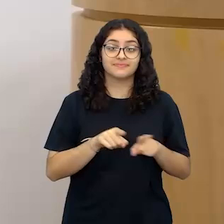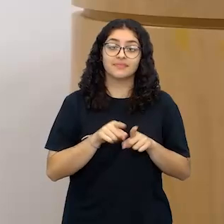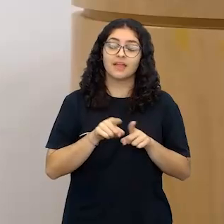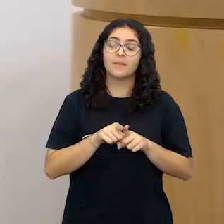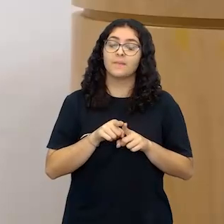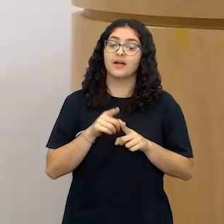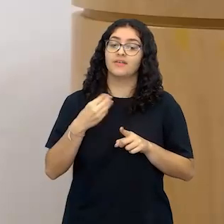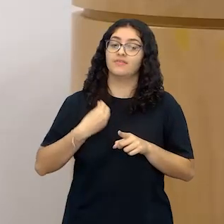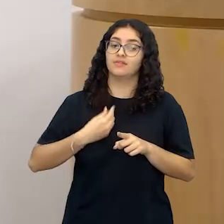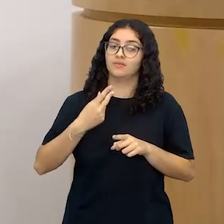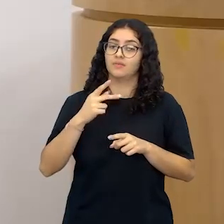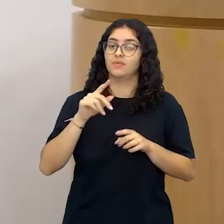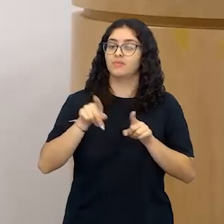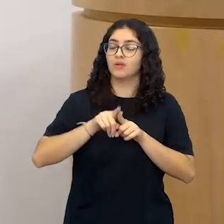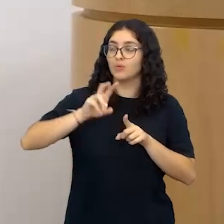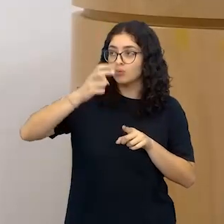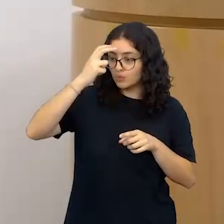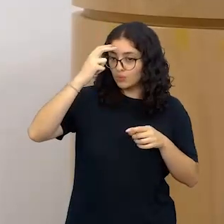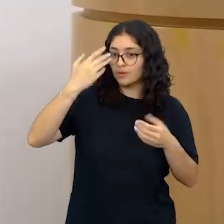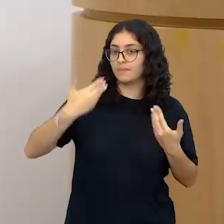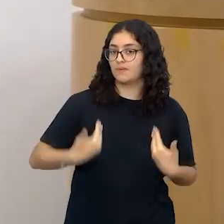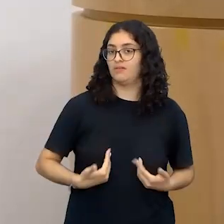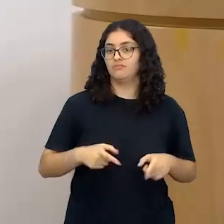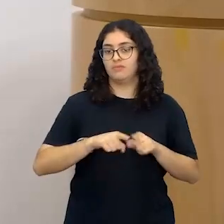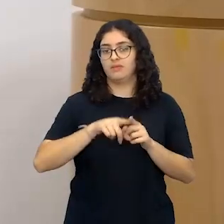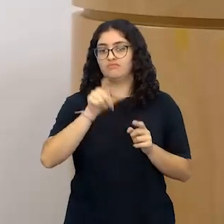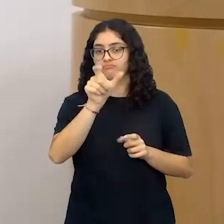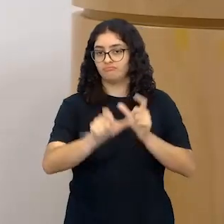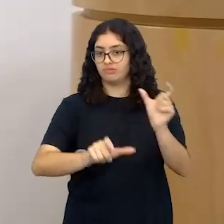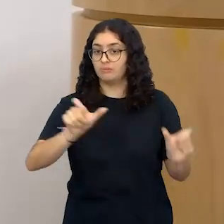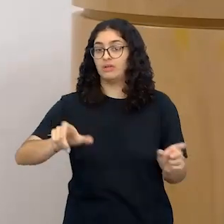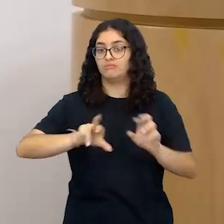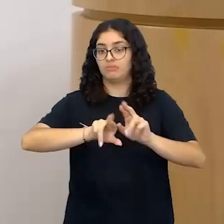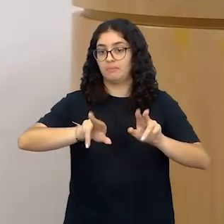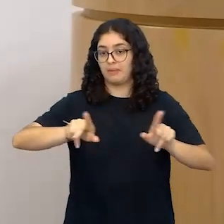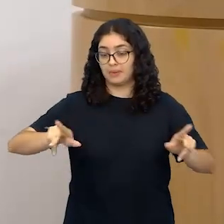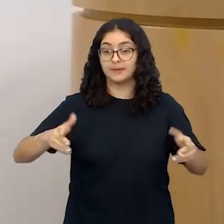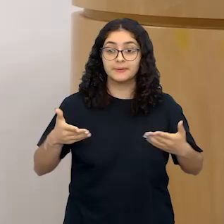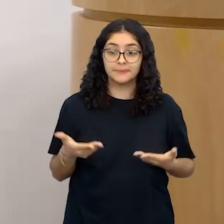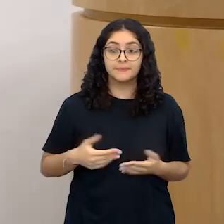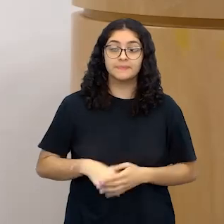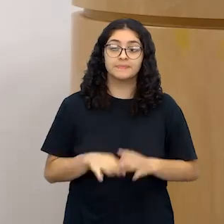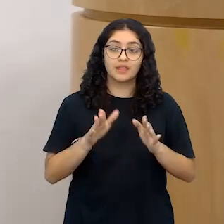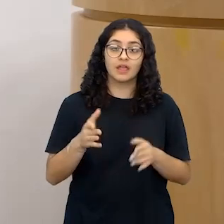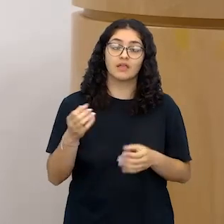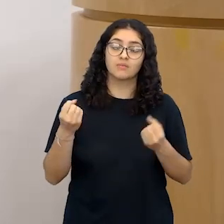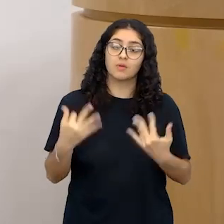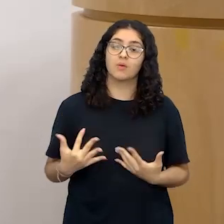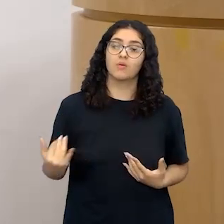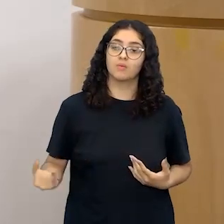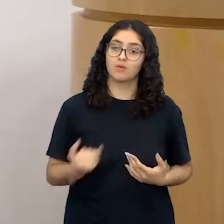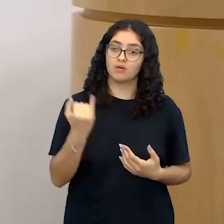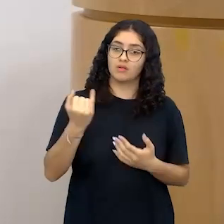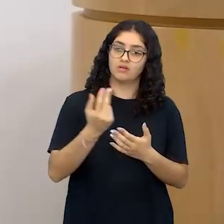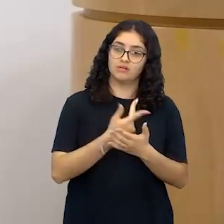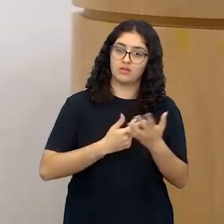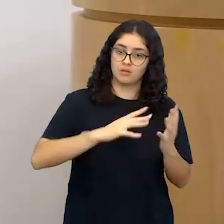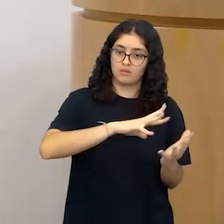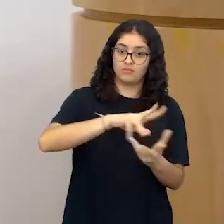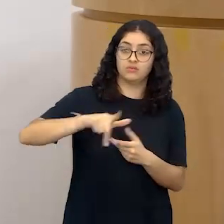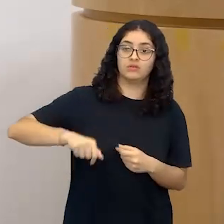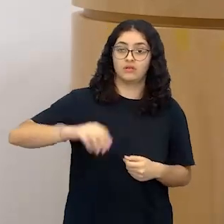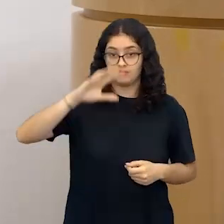contexto sociocultural individual. A gente falou dessa importância do desenho universal de